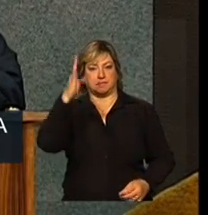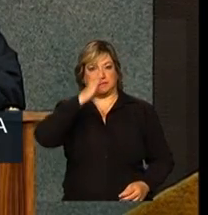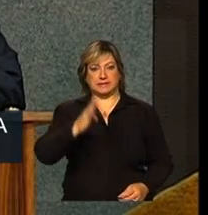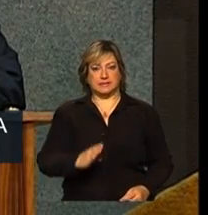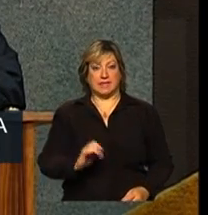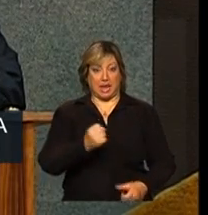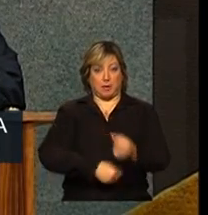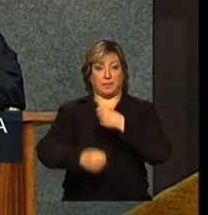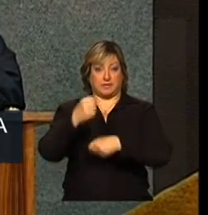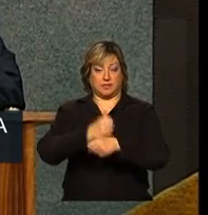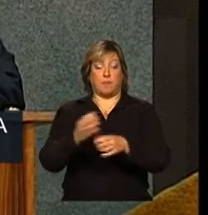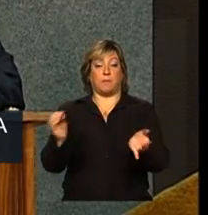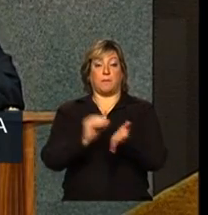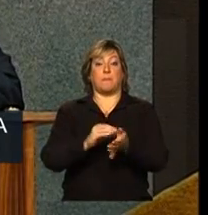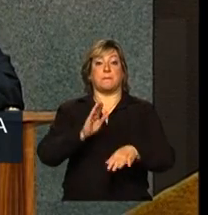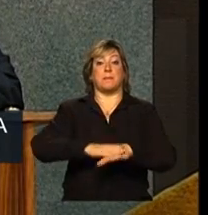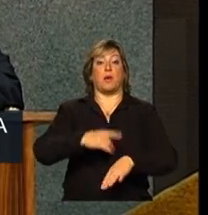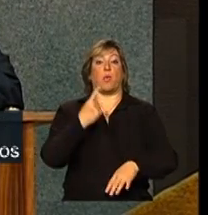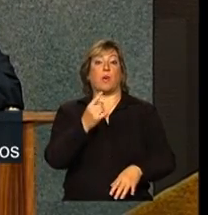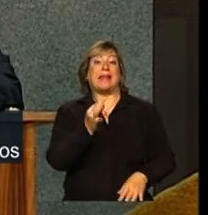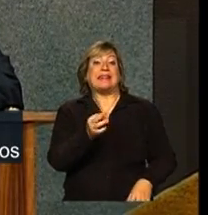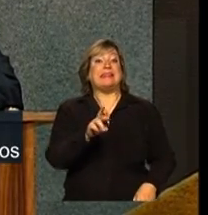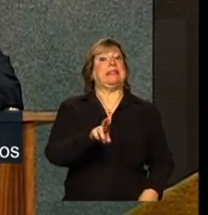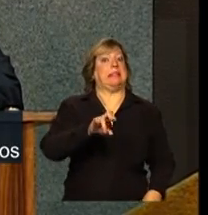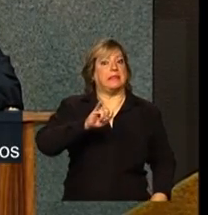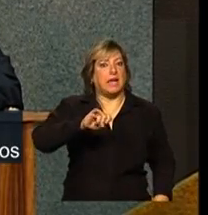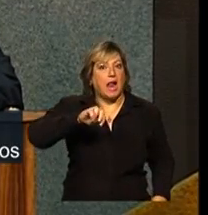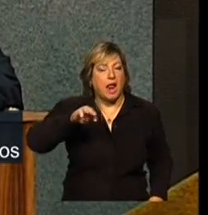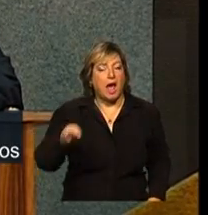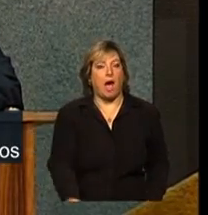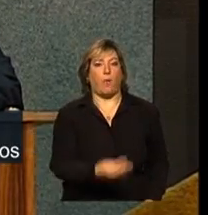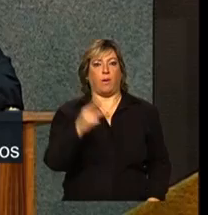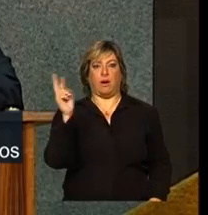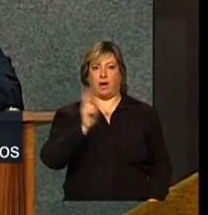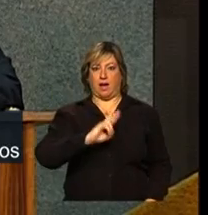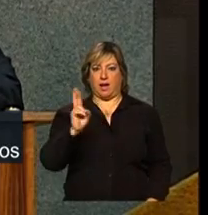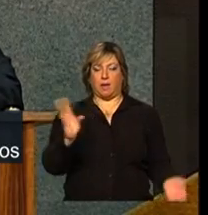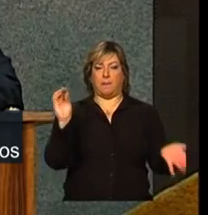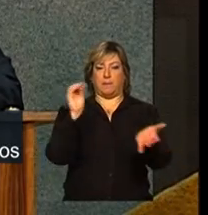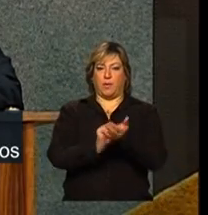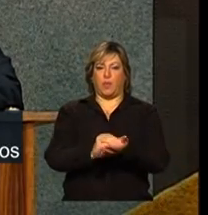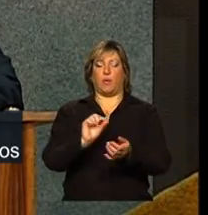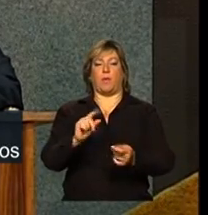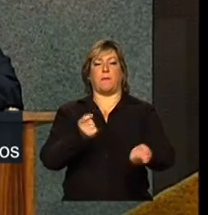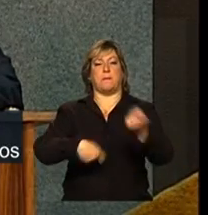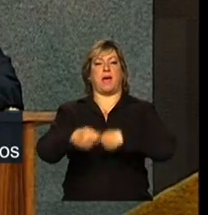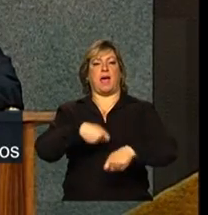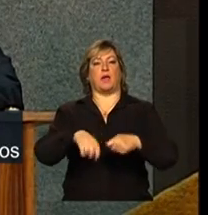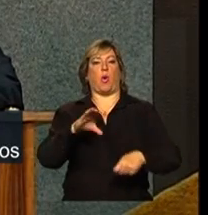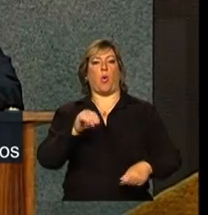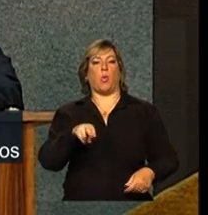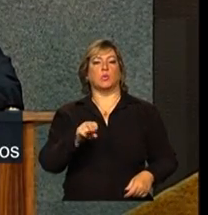passado, colocou mais de R$1 trilhão no mercado de consumo brasileiro.